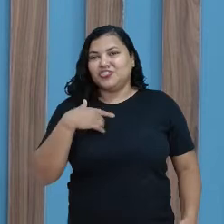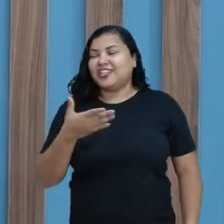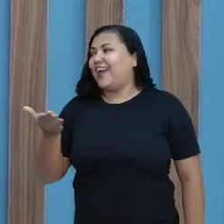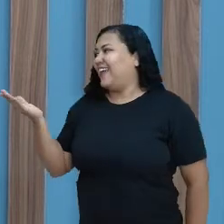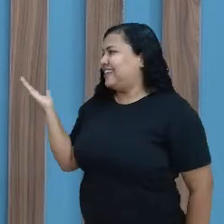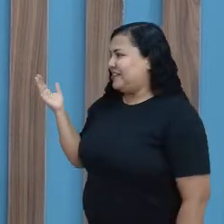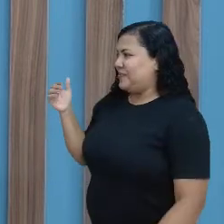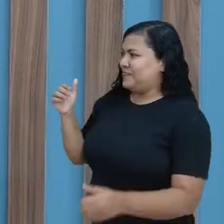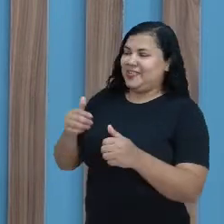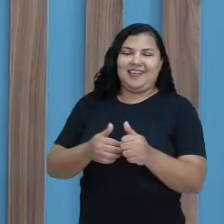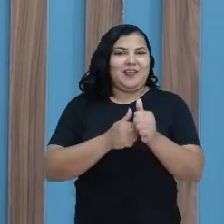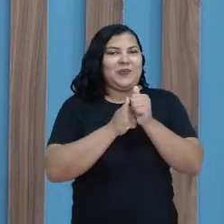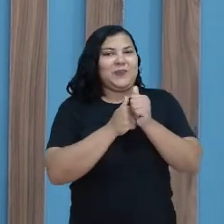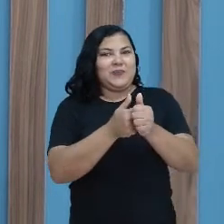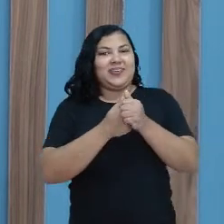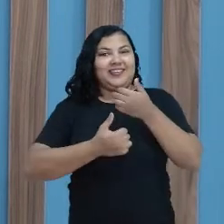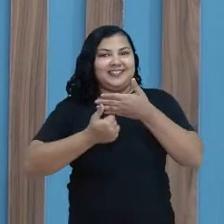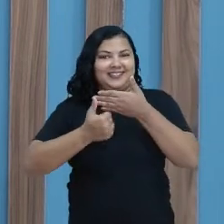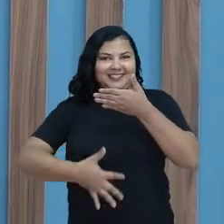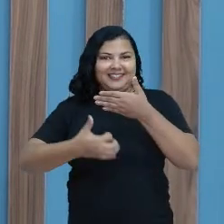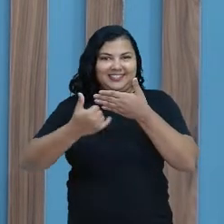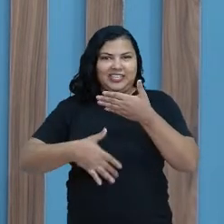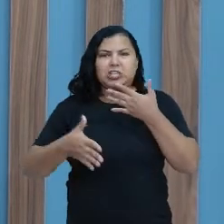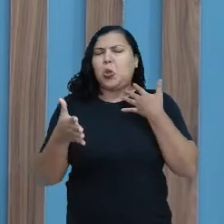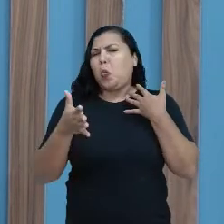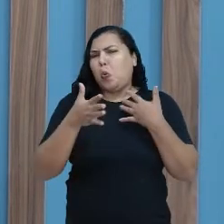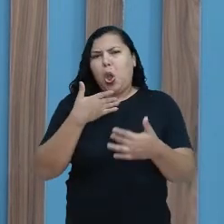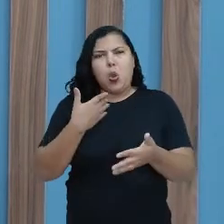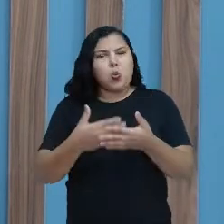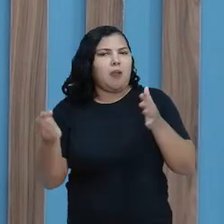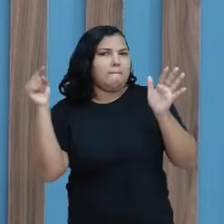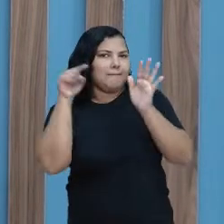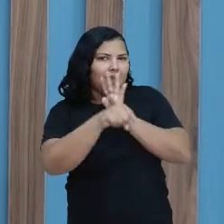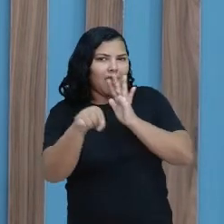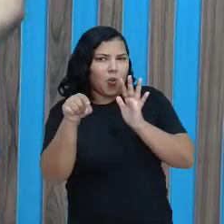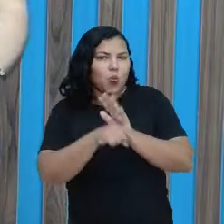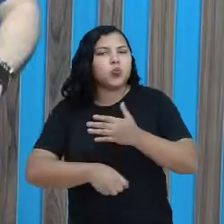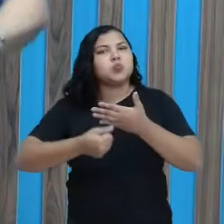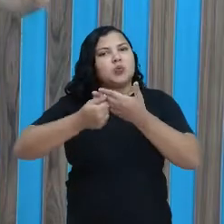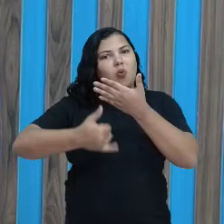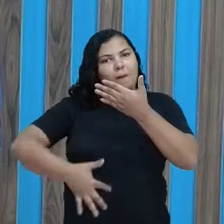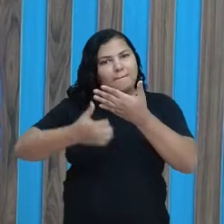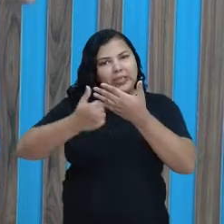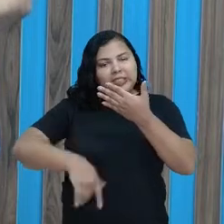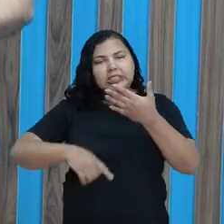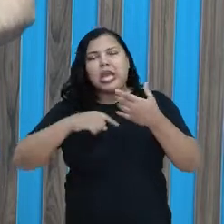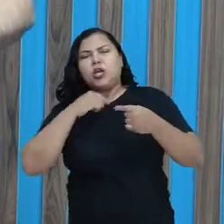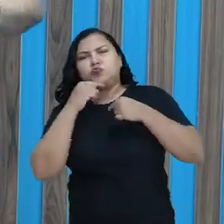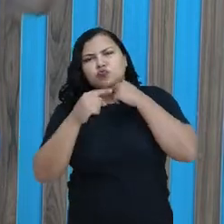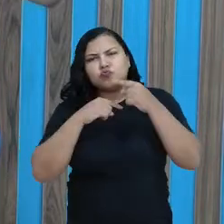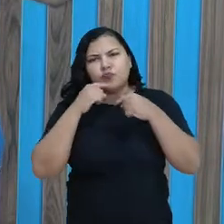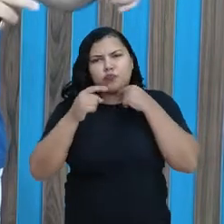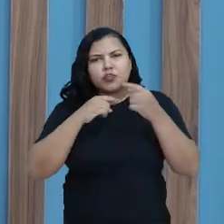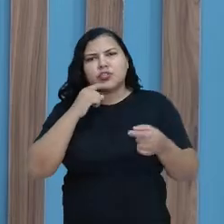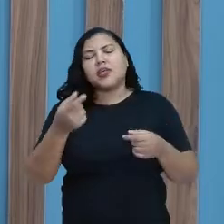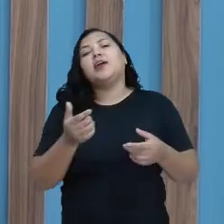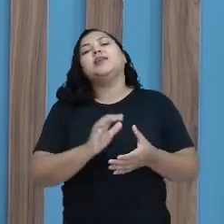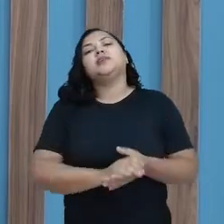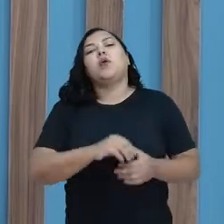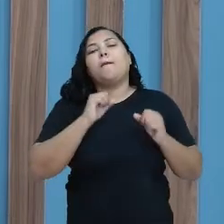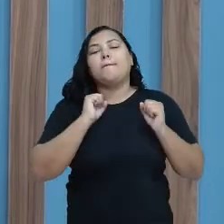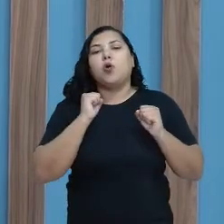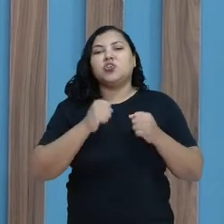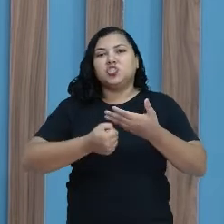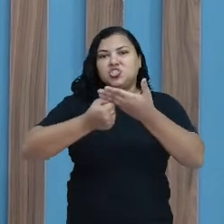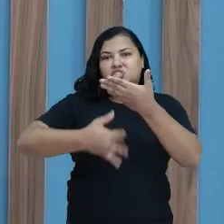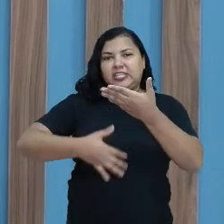nos acompanhar no chat, né? Então, qualquer pergunta, qualquer comentário, qualquer dúvida, joga lá no chat,